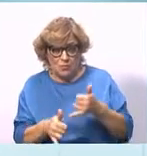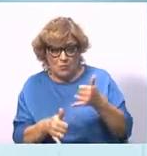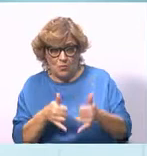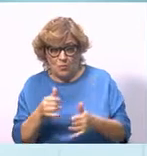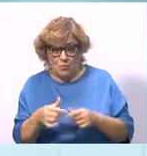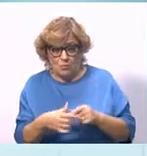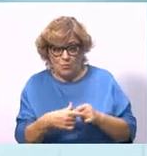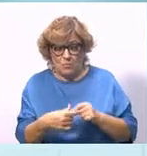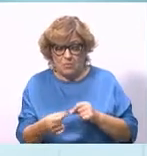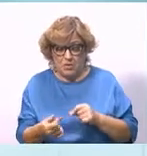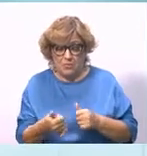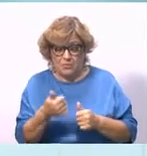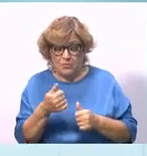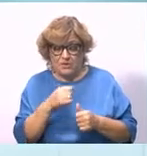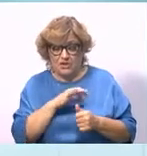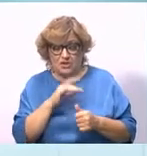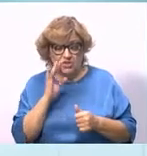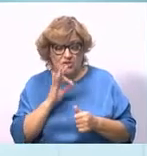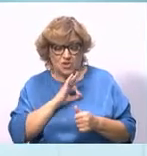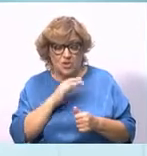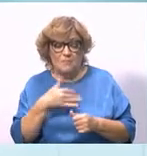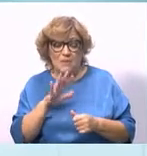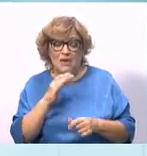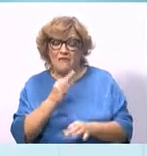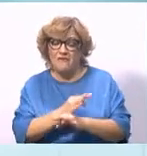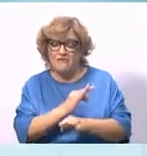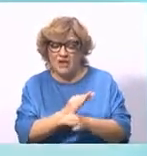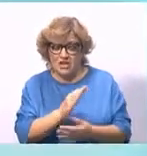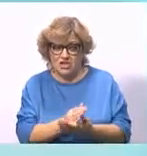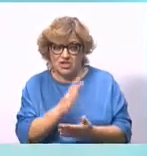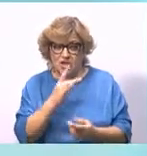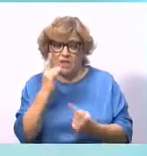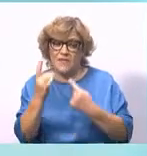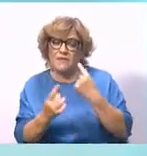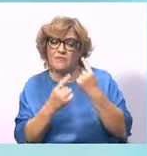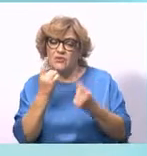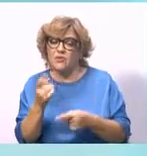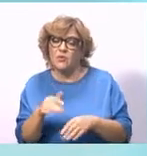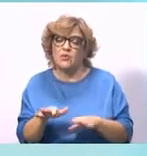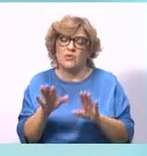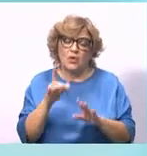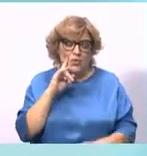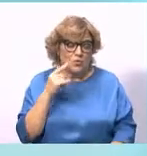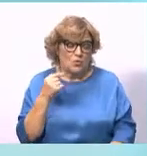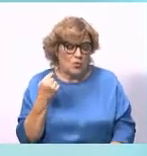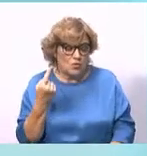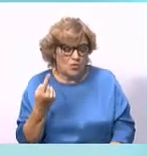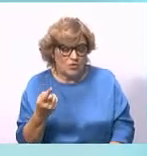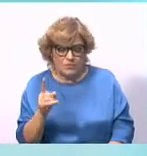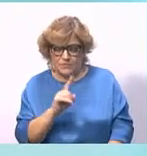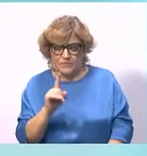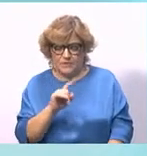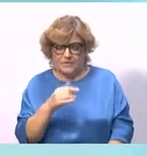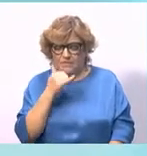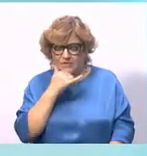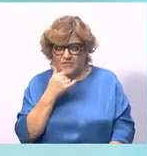bicudo, muito bem para as senhoras, mas em eventos. Em eventos. Portanto, de vez em quando só. De vez em quando. Pronto. O dia-a-dia, felizmente, como